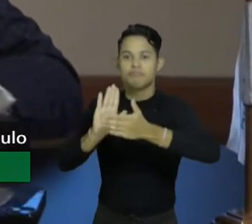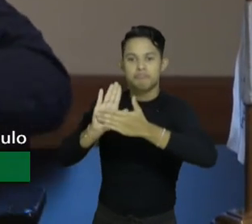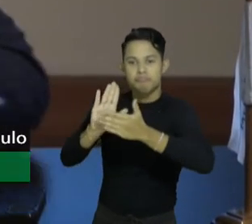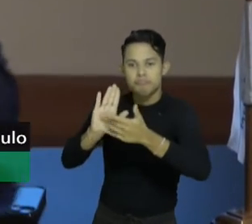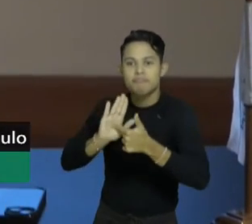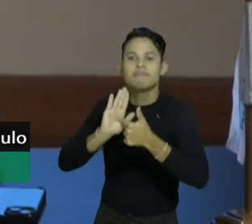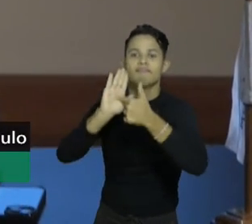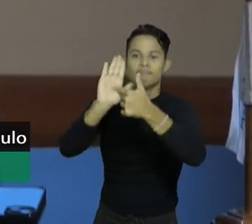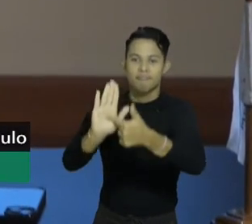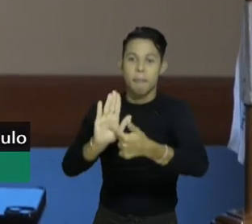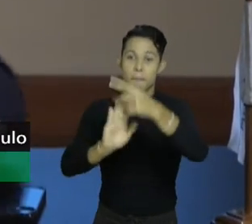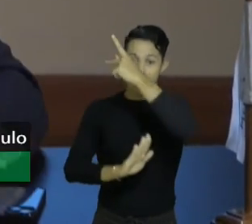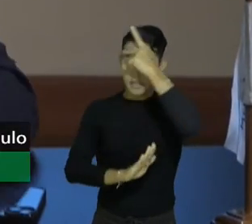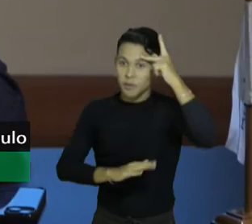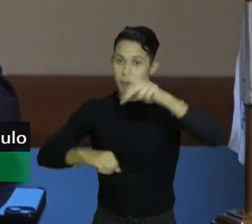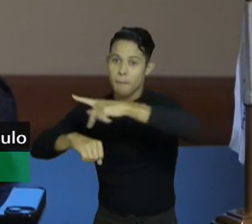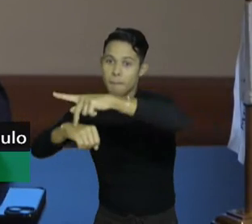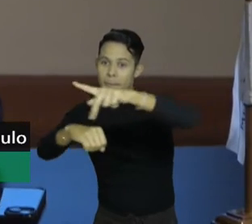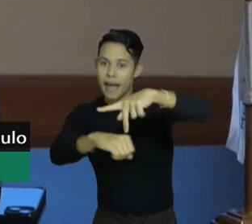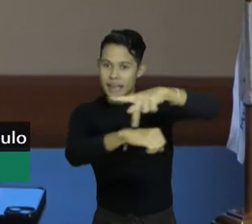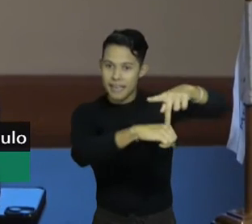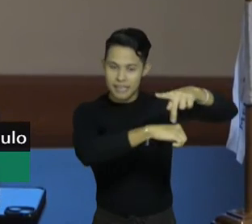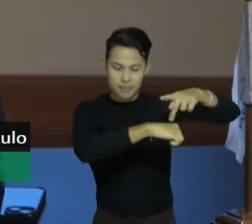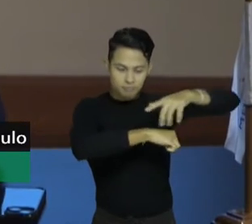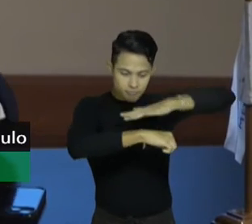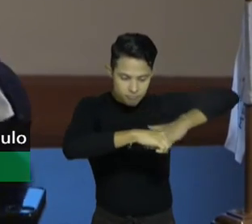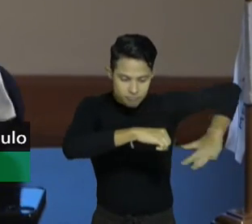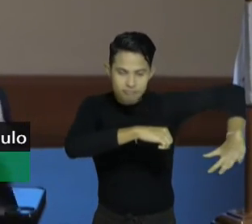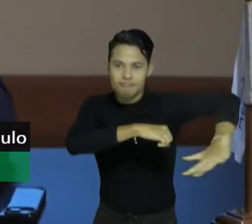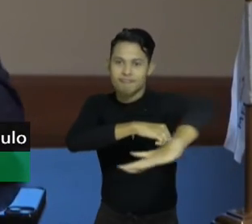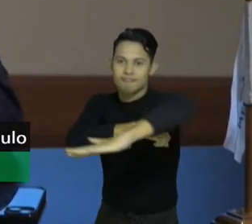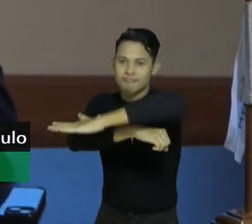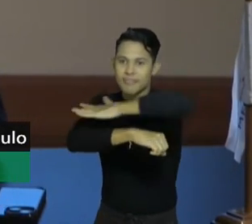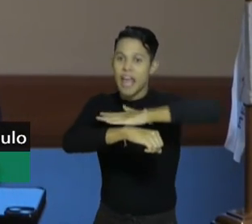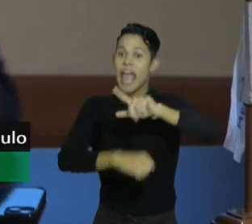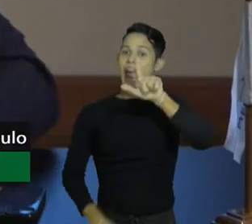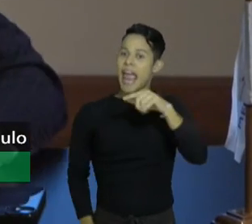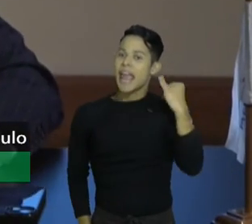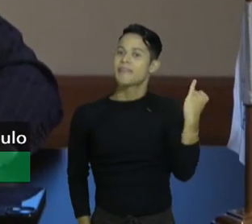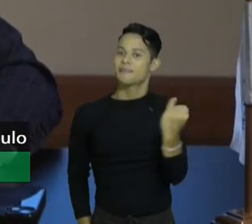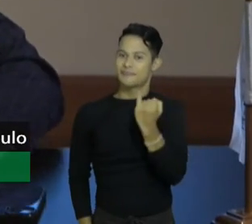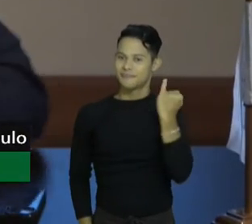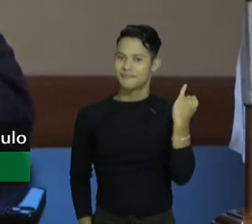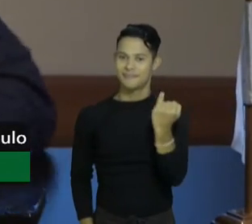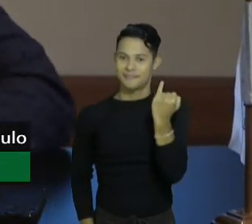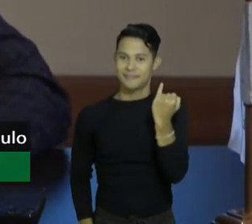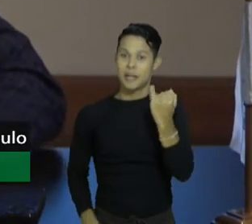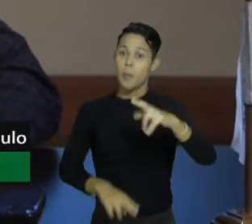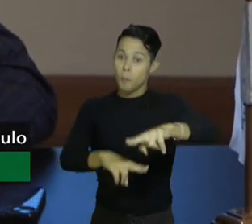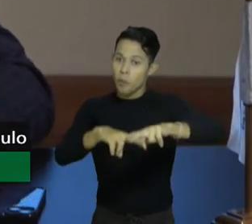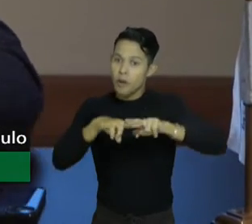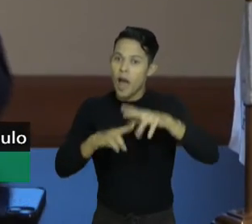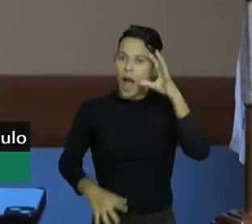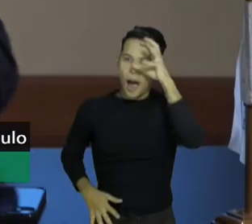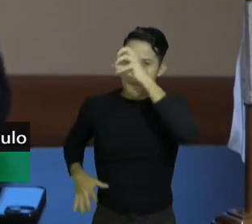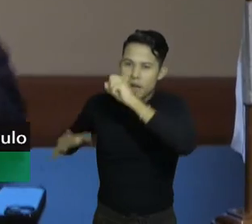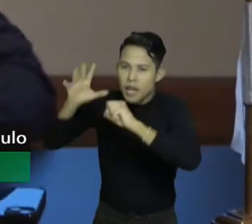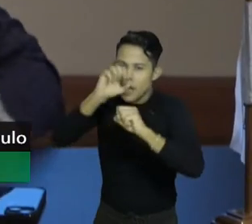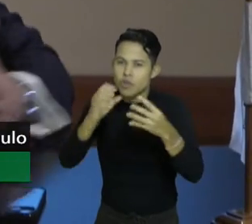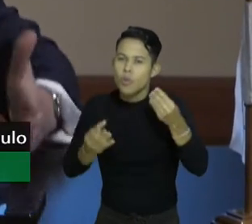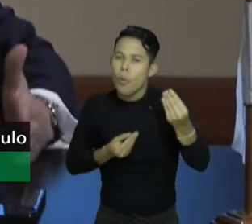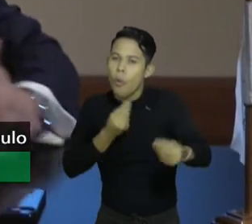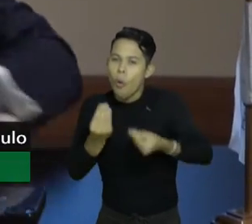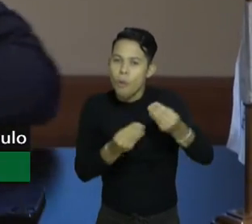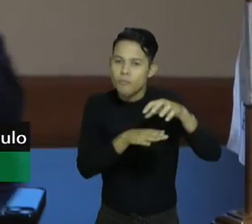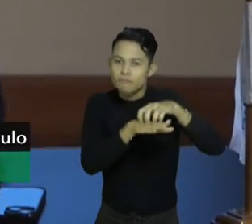que os vizinhos O entorno geográfico é importante para eles iniciarem ali e aí eles ganham escala aprendem a exportar e com